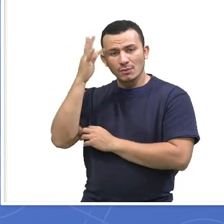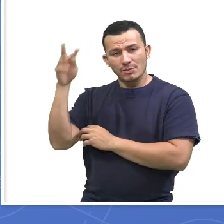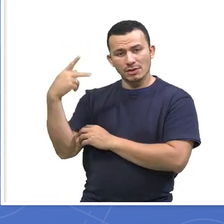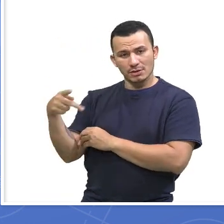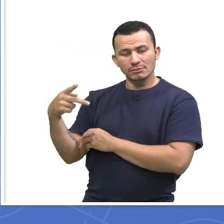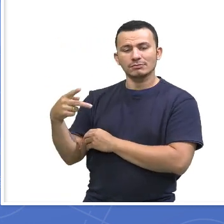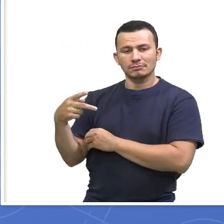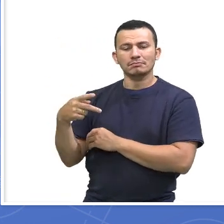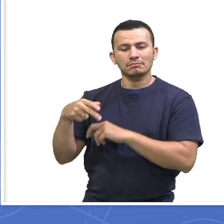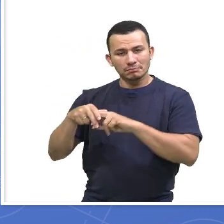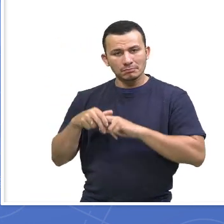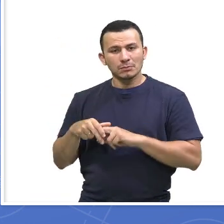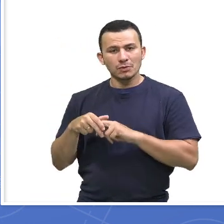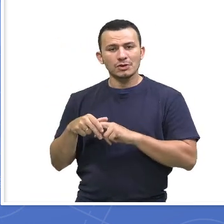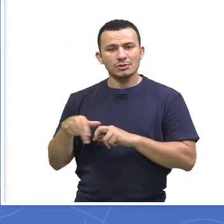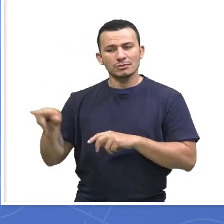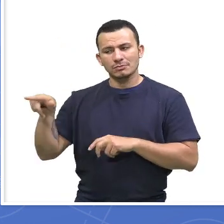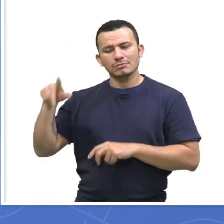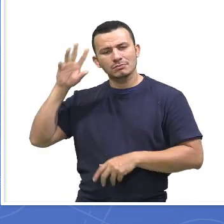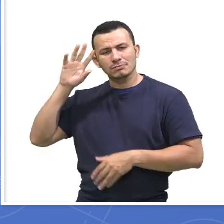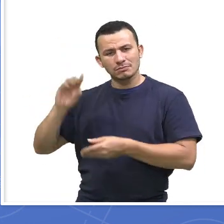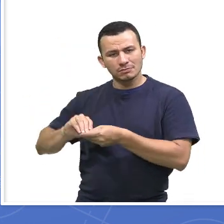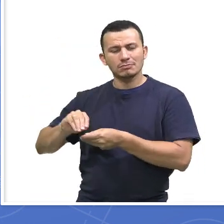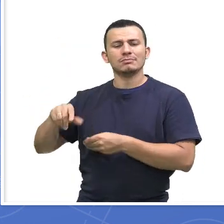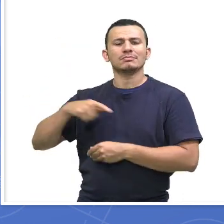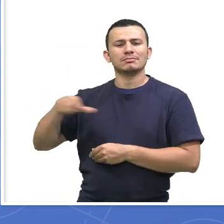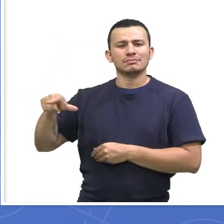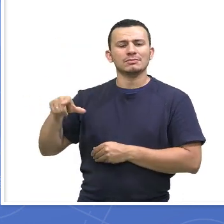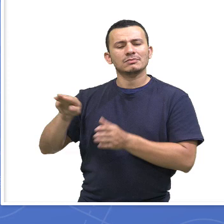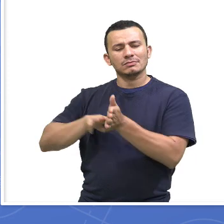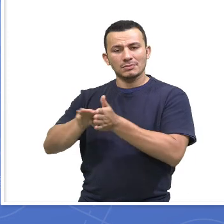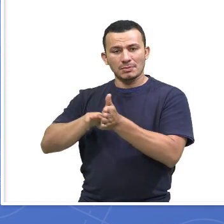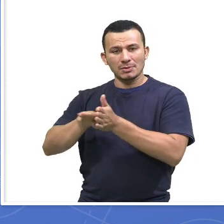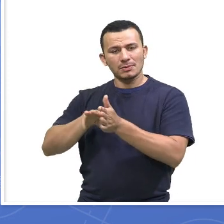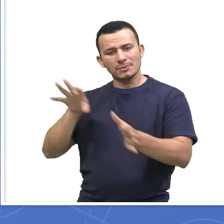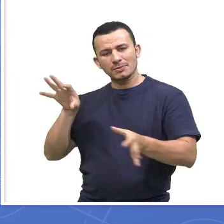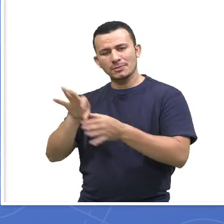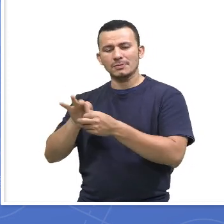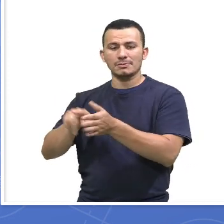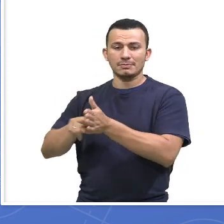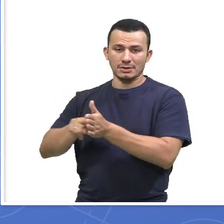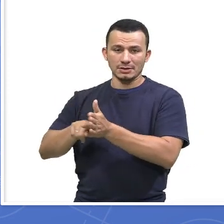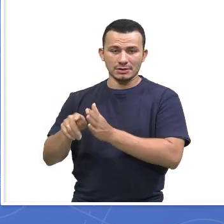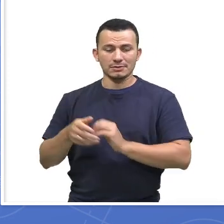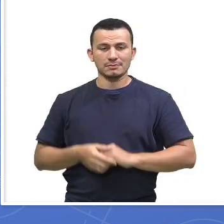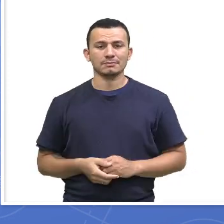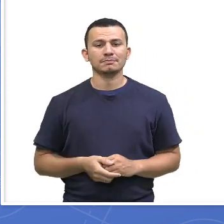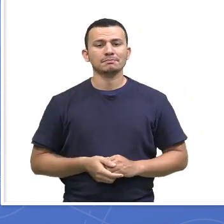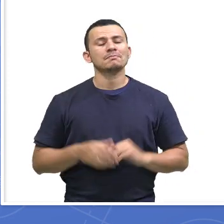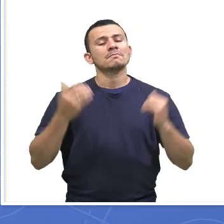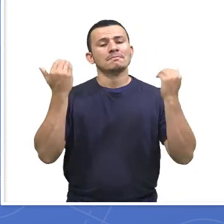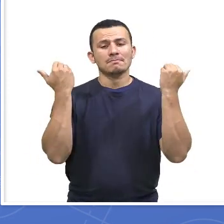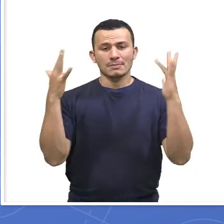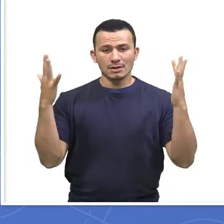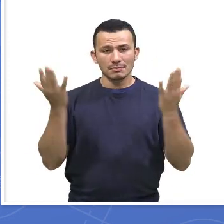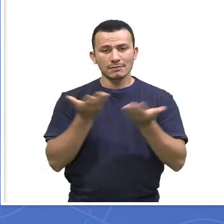né? Então ele finalizou aqui toda uma metodologia de pesquisa. Olha,